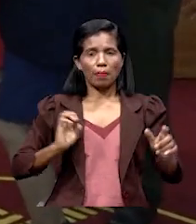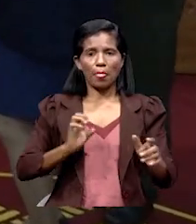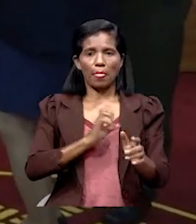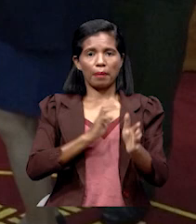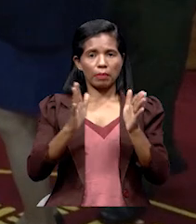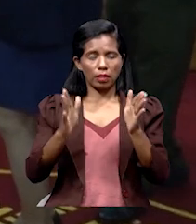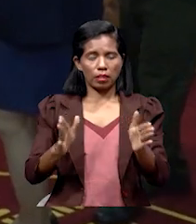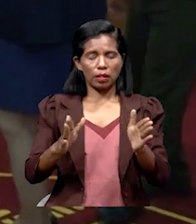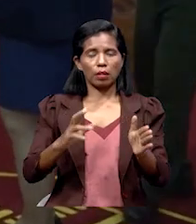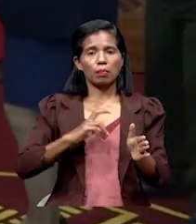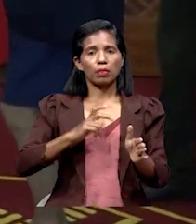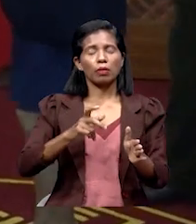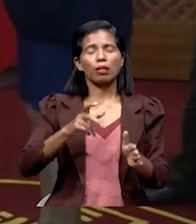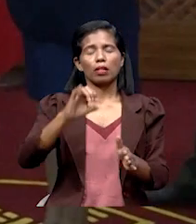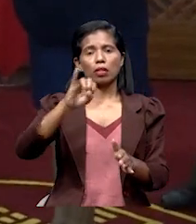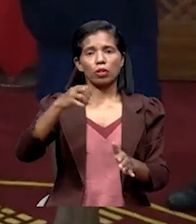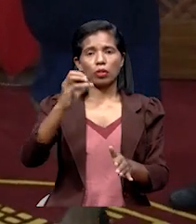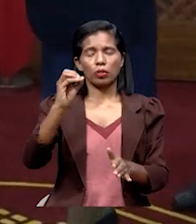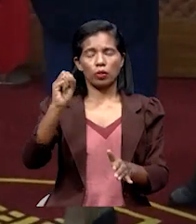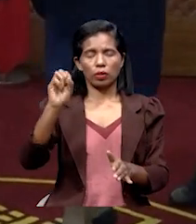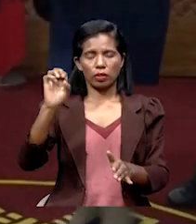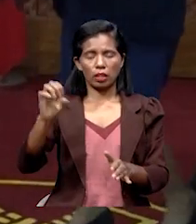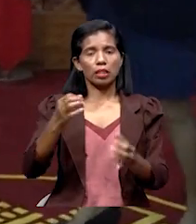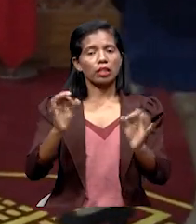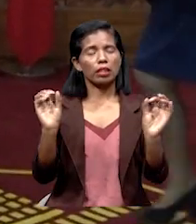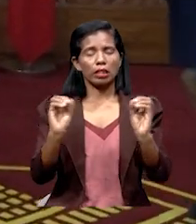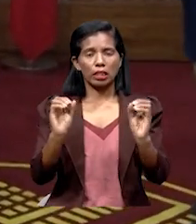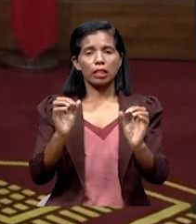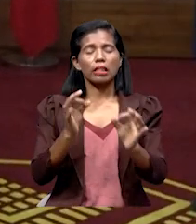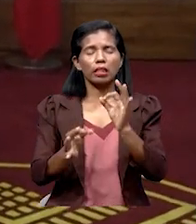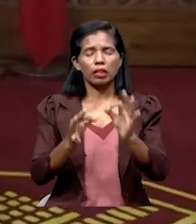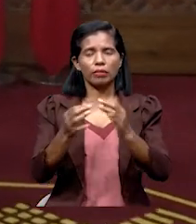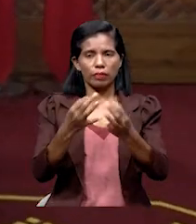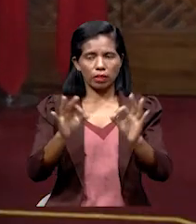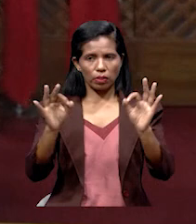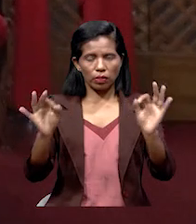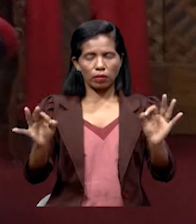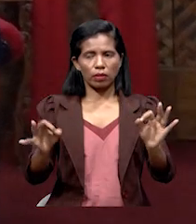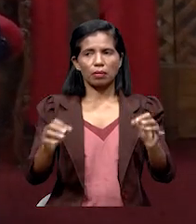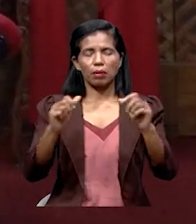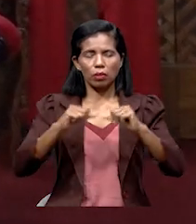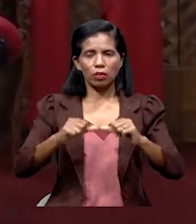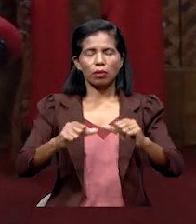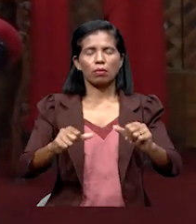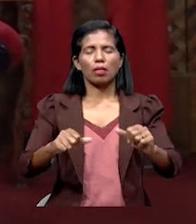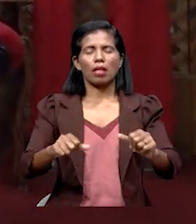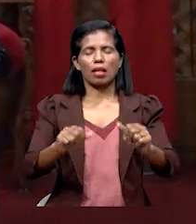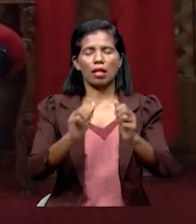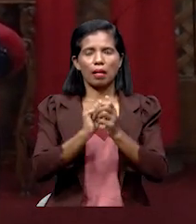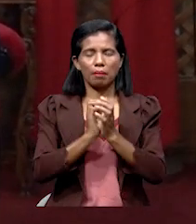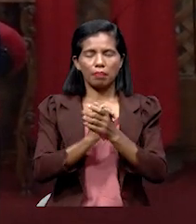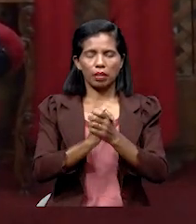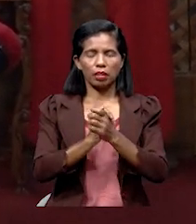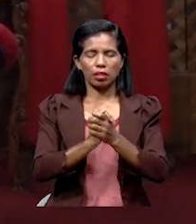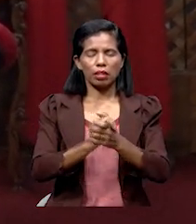Timor-Leste, José Pedro Machado Hateten, mas que remata ona missão, mas se continua a meter em cooperação Timor-Leste ou